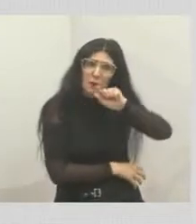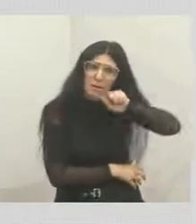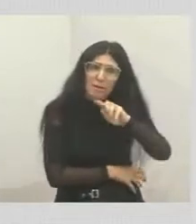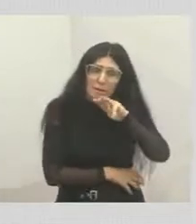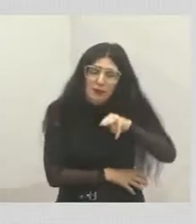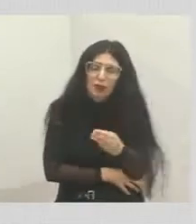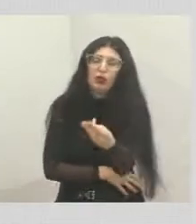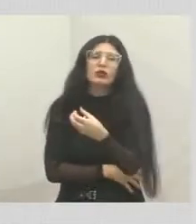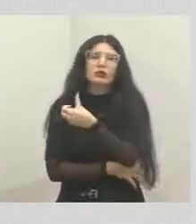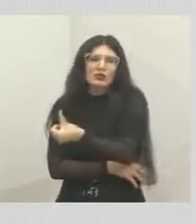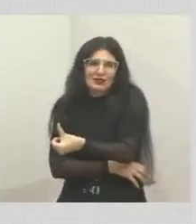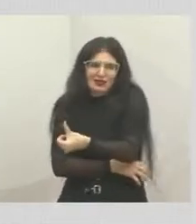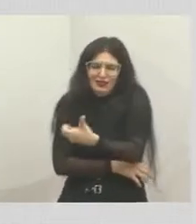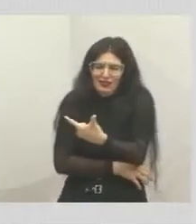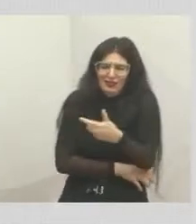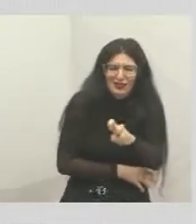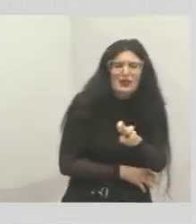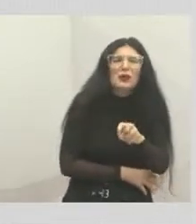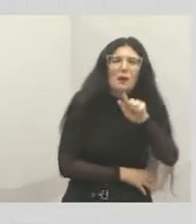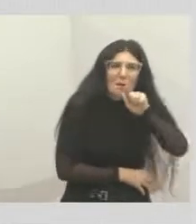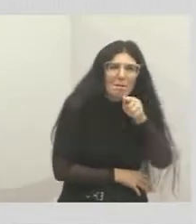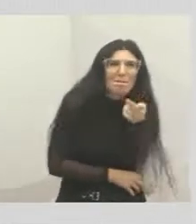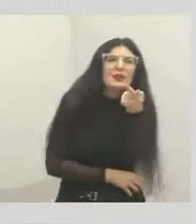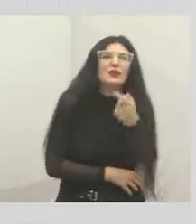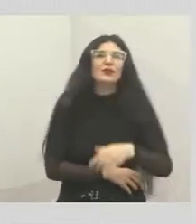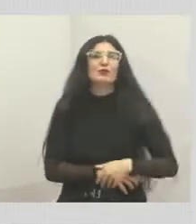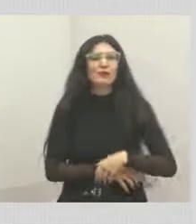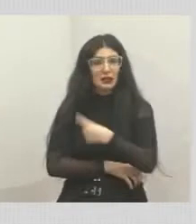35.625.000, chegando ao montante de